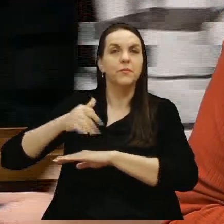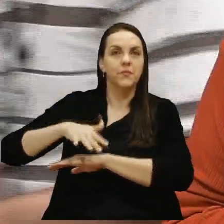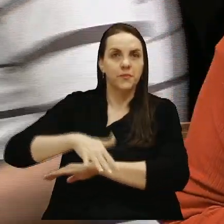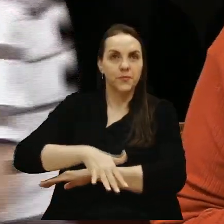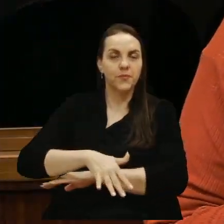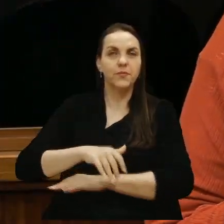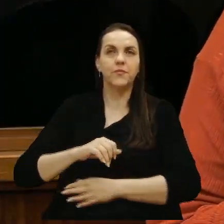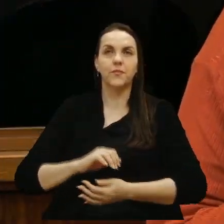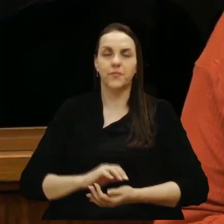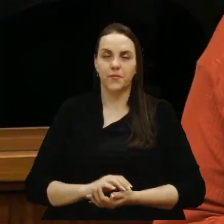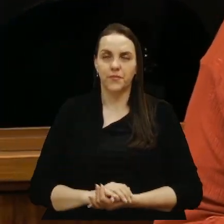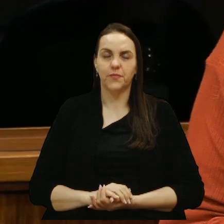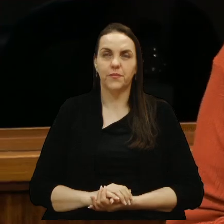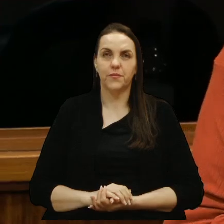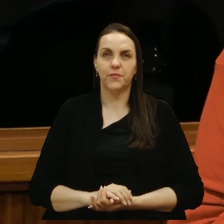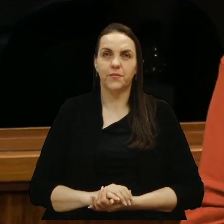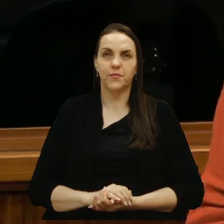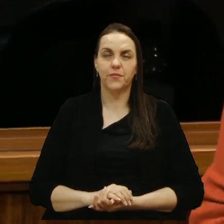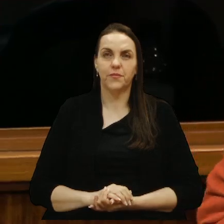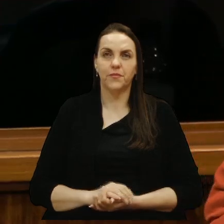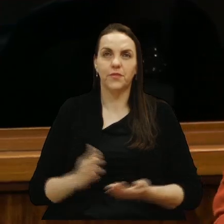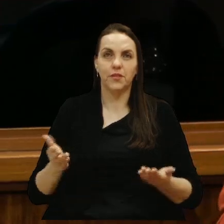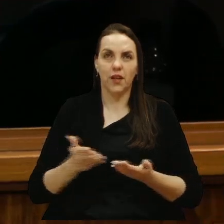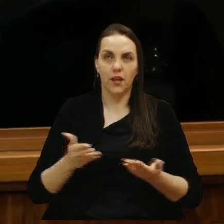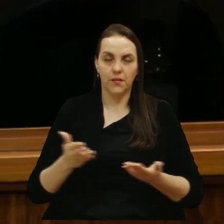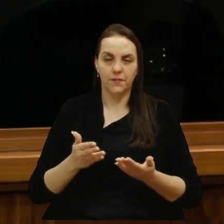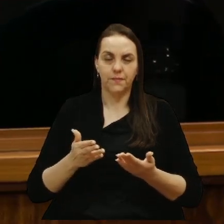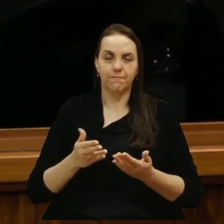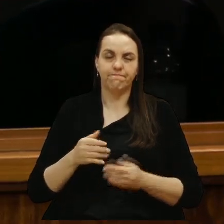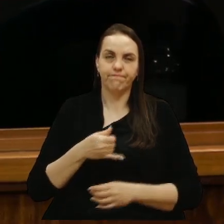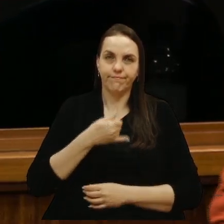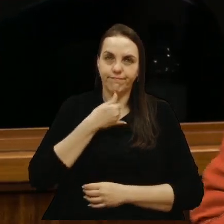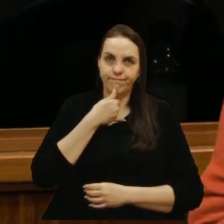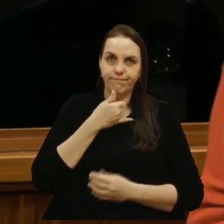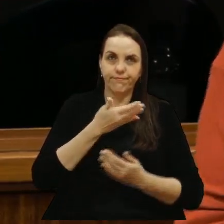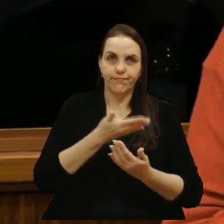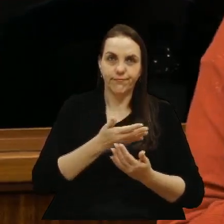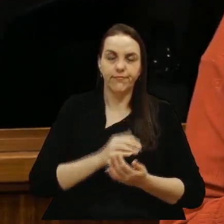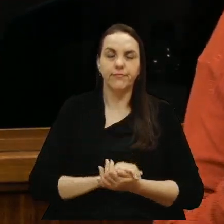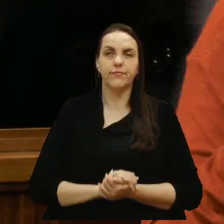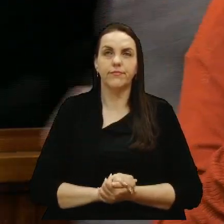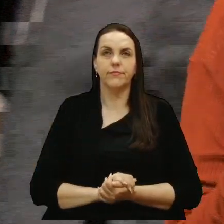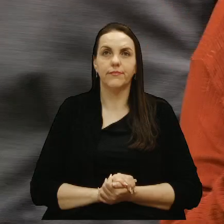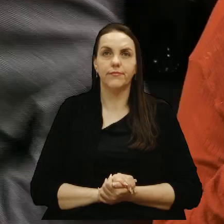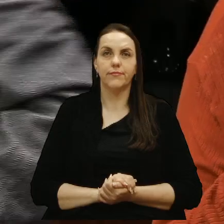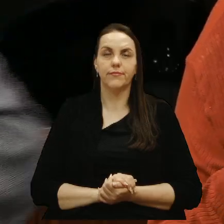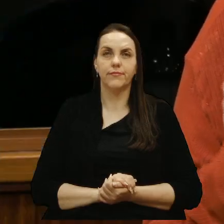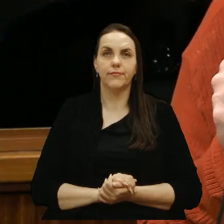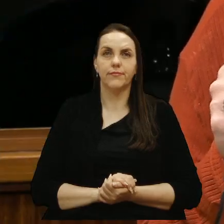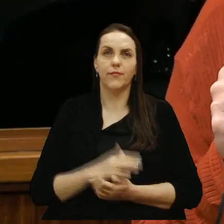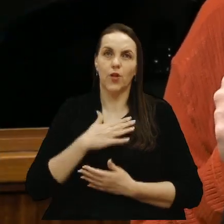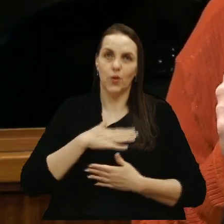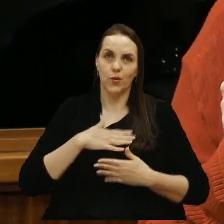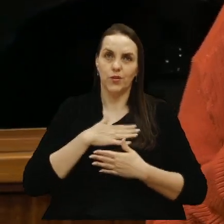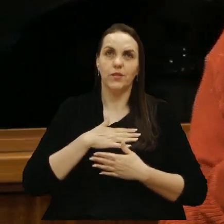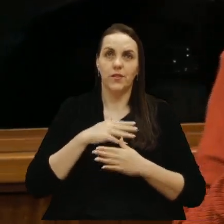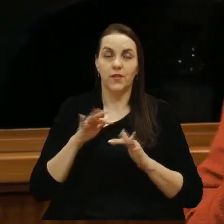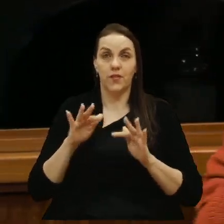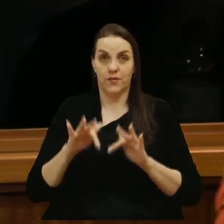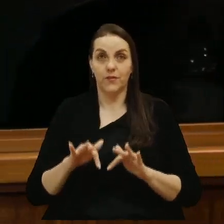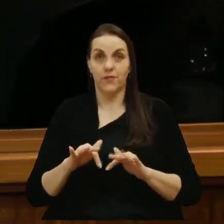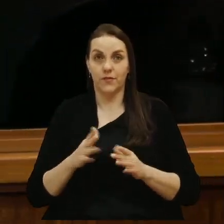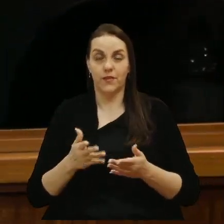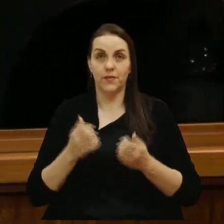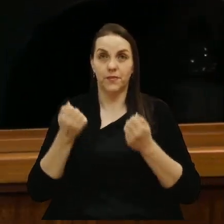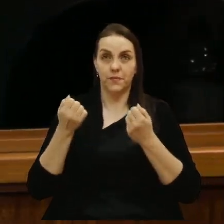hoje eu queria, nesse momento, fazer um voto de pesar e gostaria que, assim que eu terminasse de falar, até acabar meu